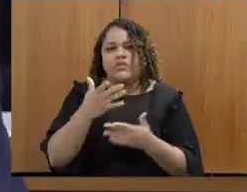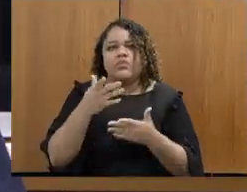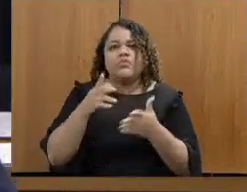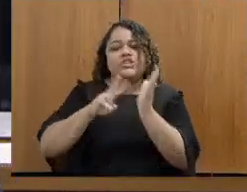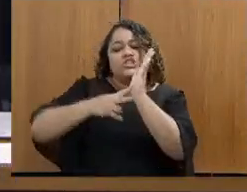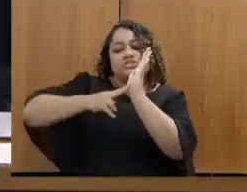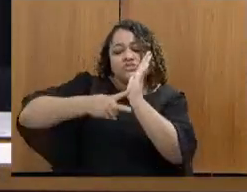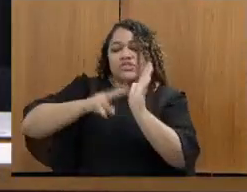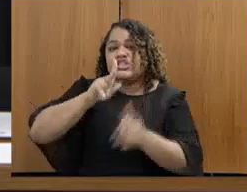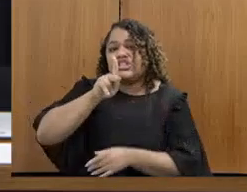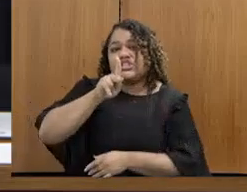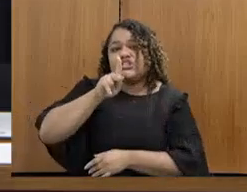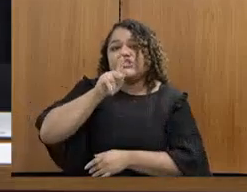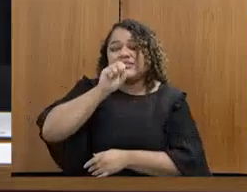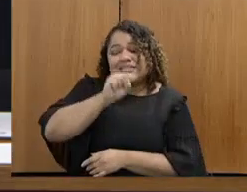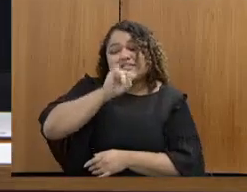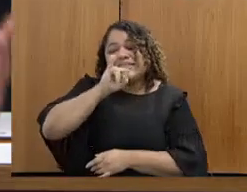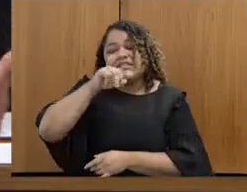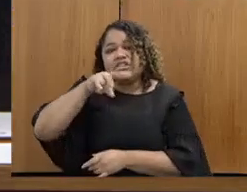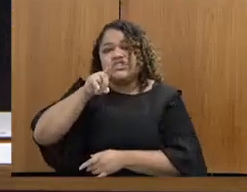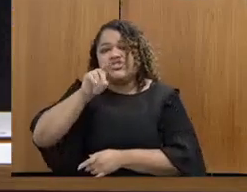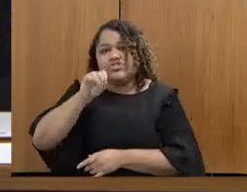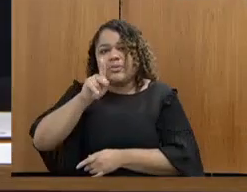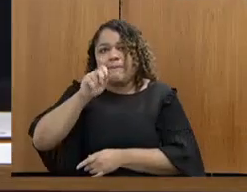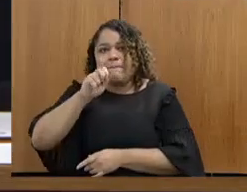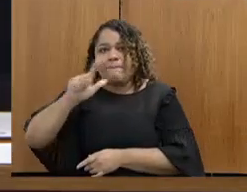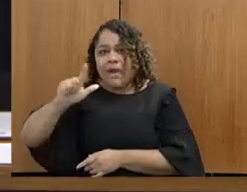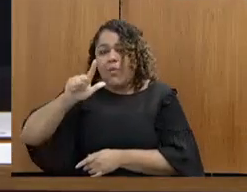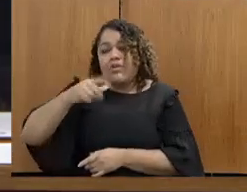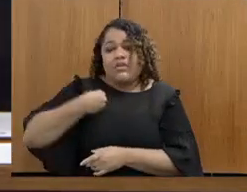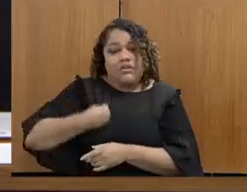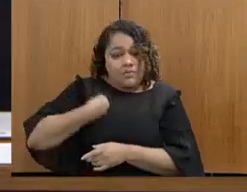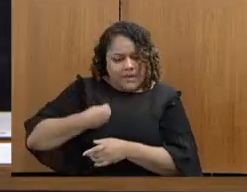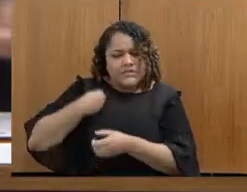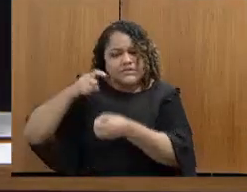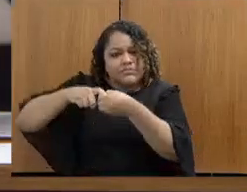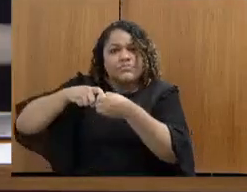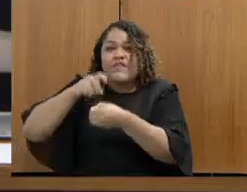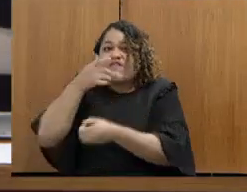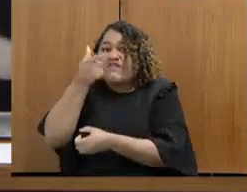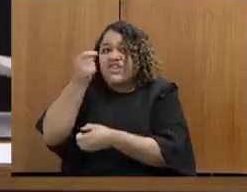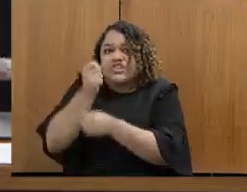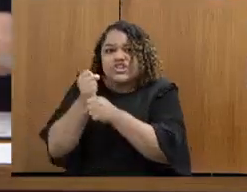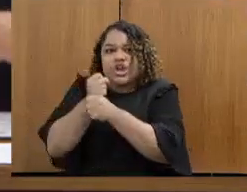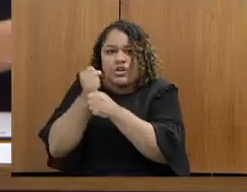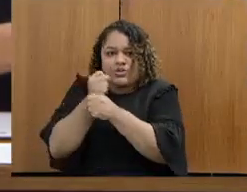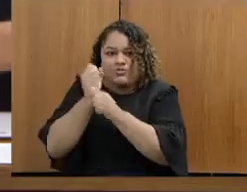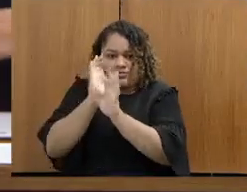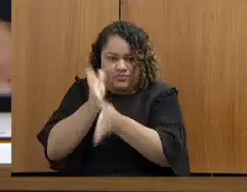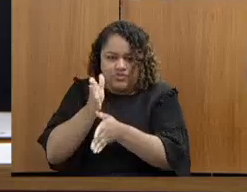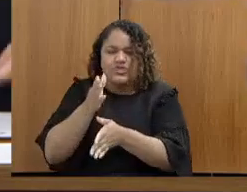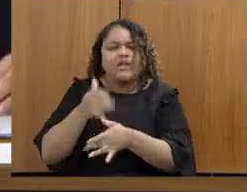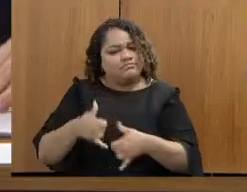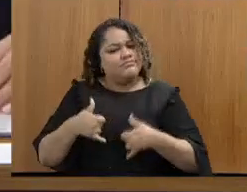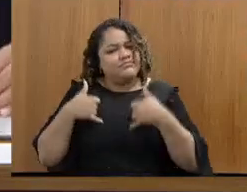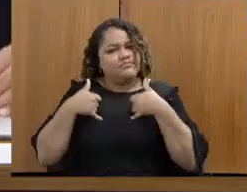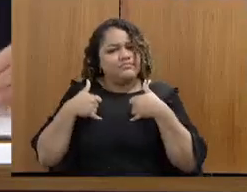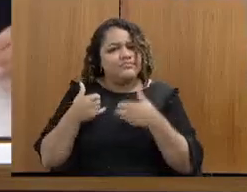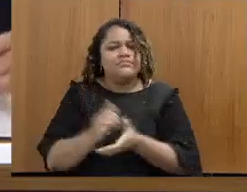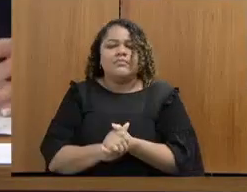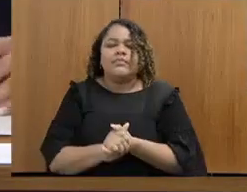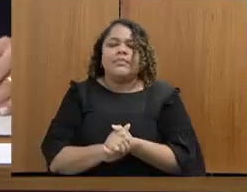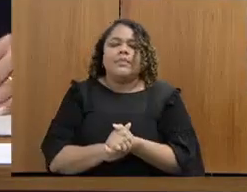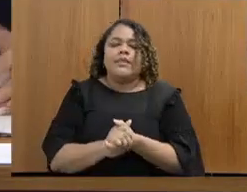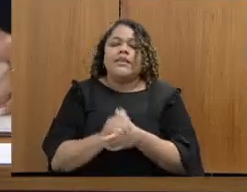Sindicato da Polícia Civil que eu faço parte há quase 20 anos com muito orgulho e pegando um gancho na fala do nosso